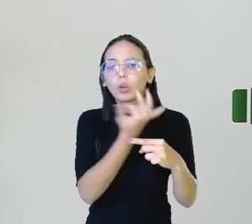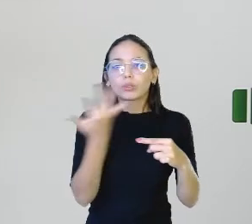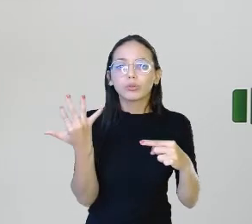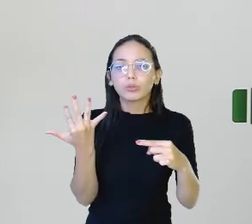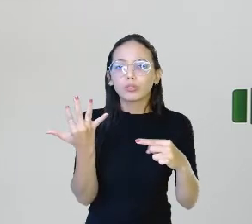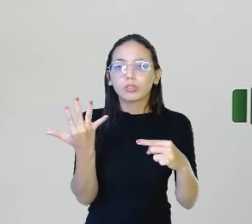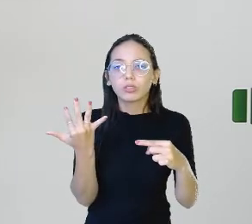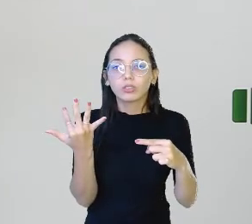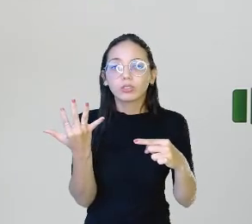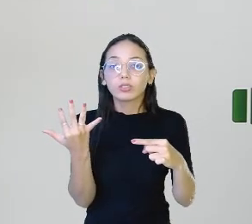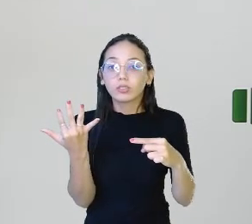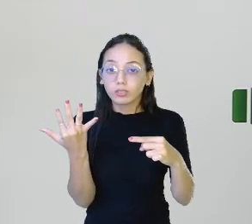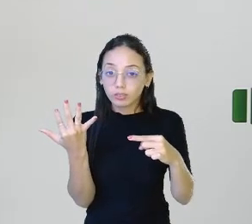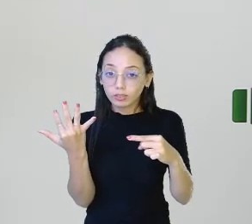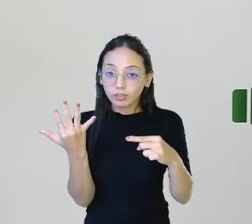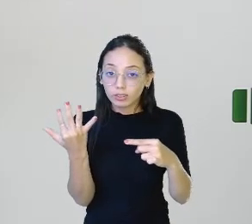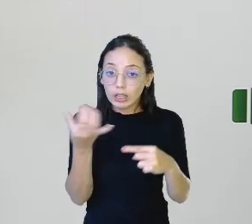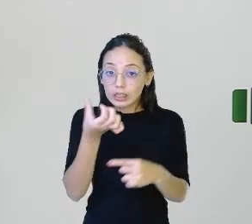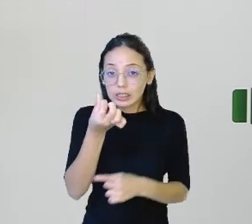6?